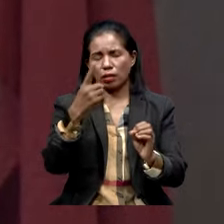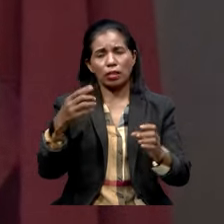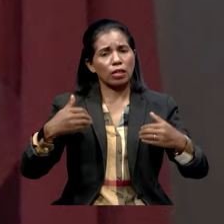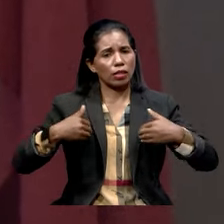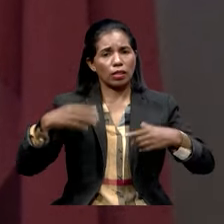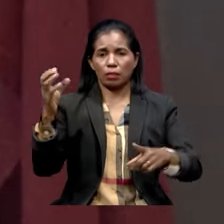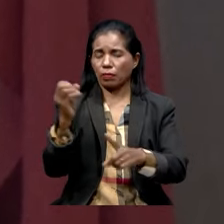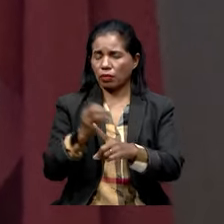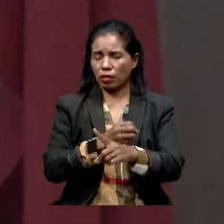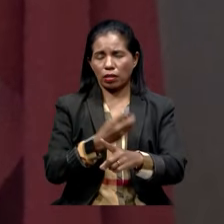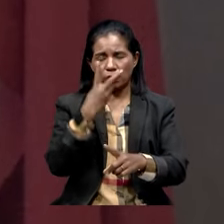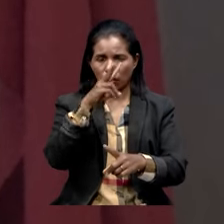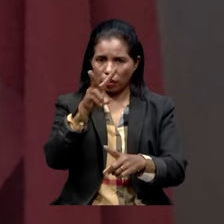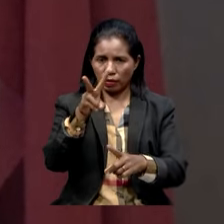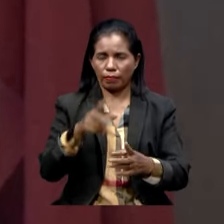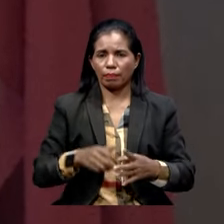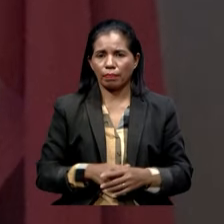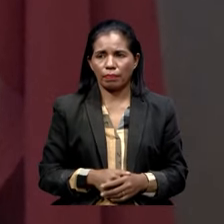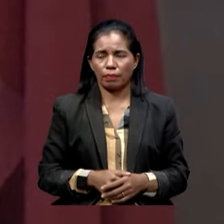oportunidade de viver.